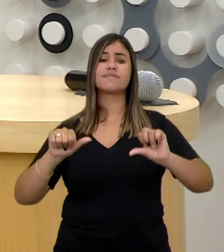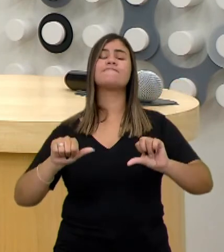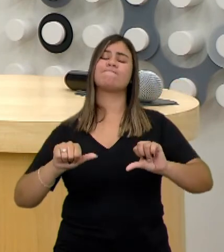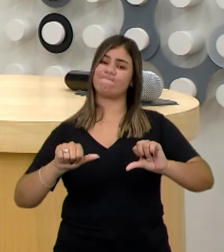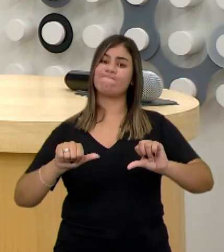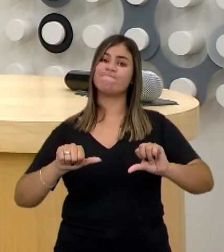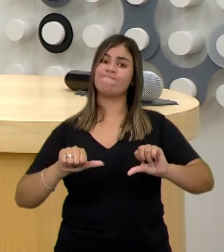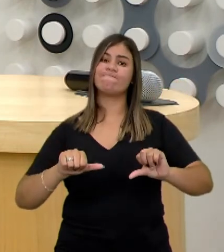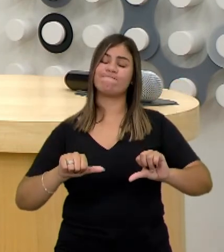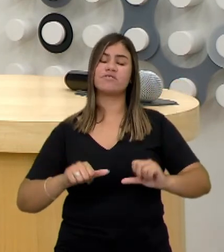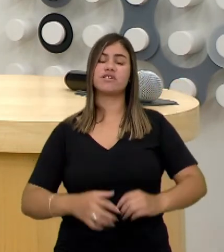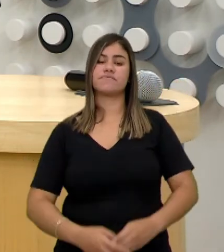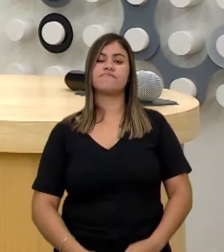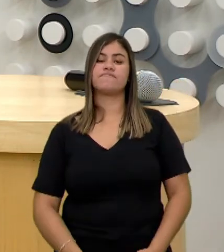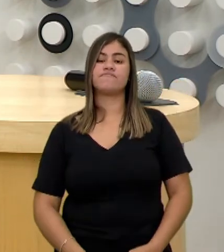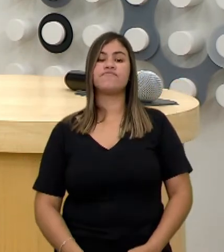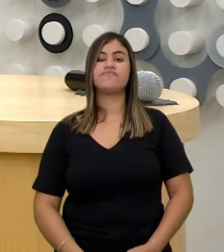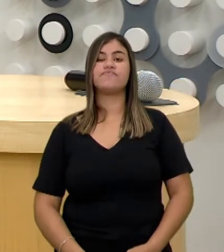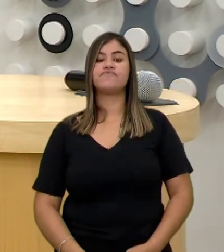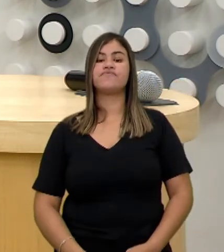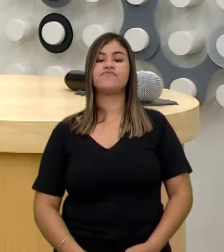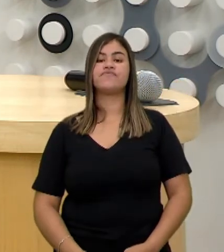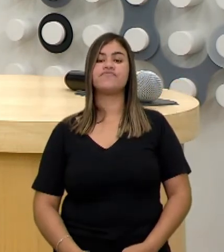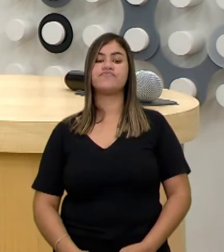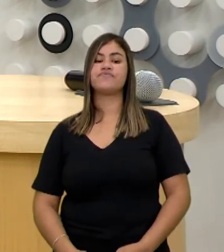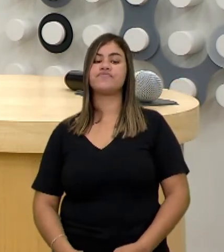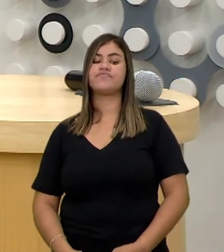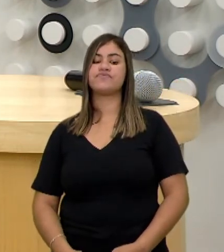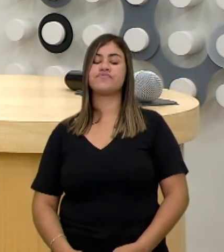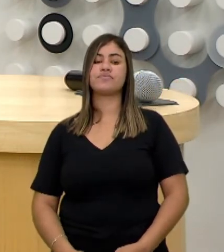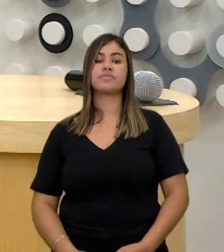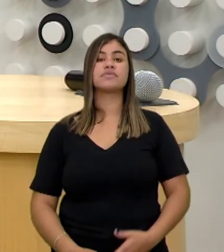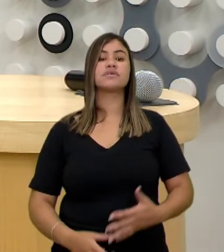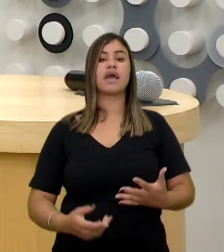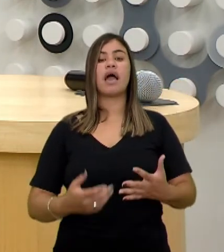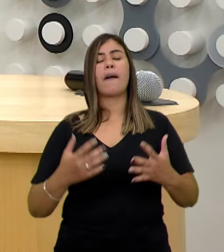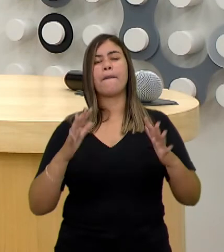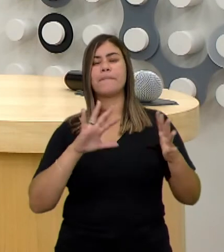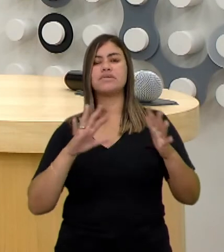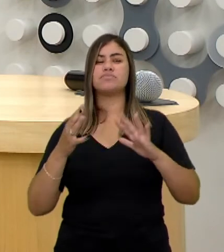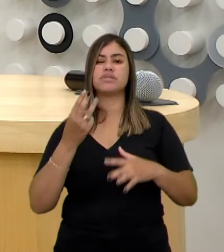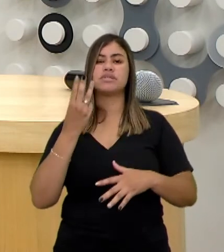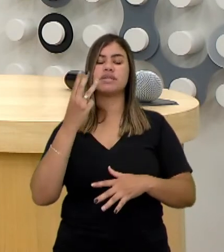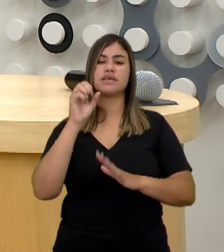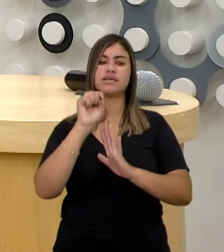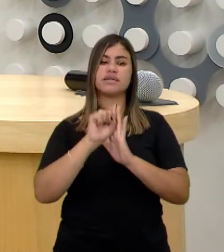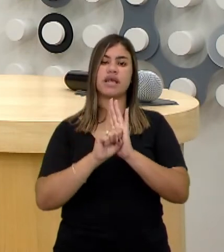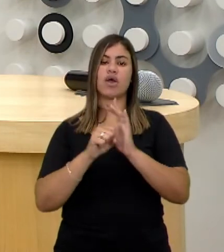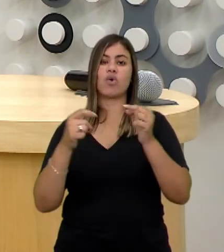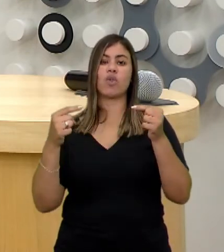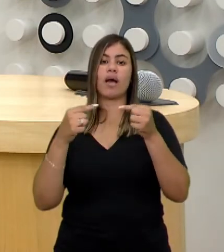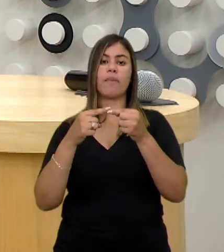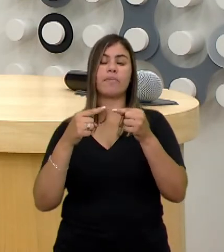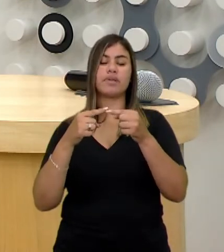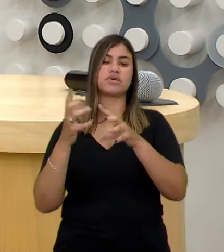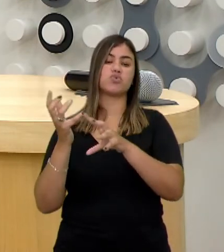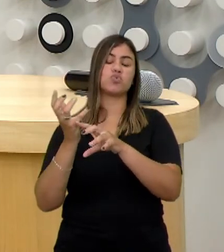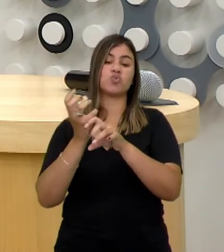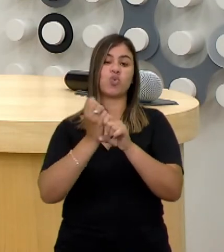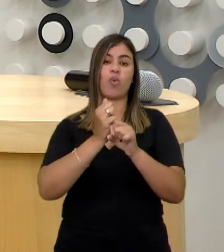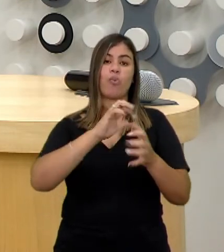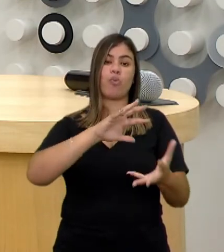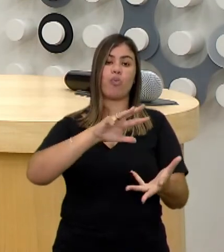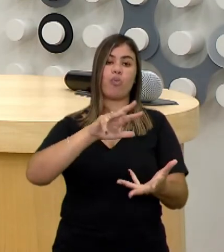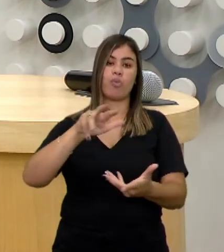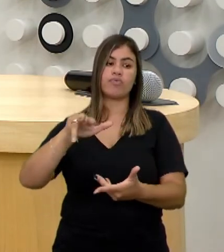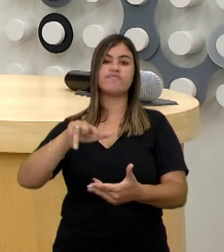nosso meio ambiente, né? Nós estamos falando de praticamente 3 séculos de uso do planeta em relação aí a 3